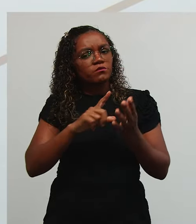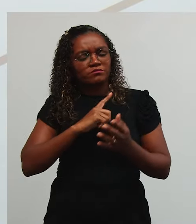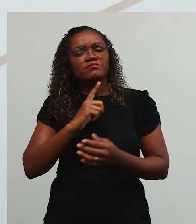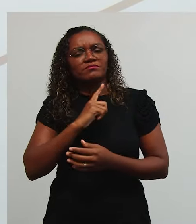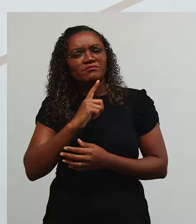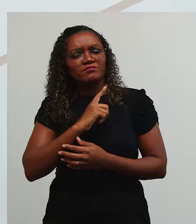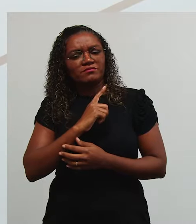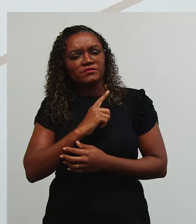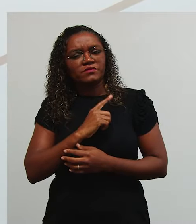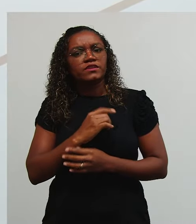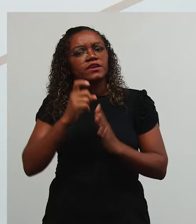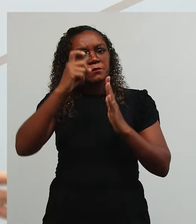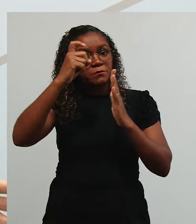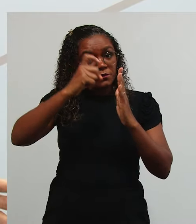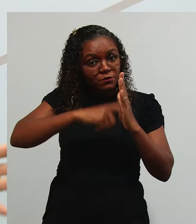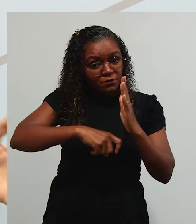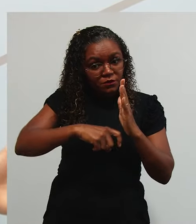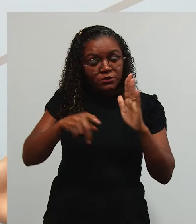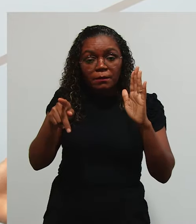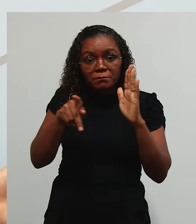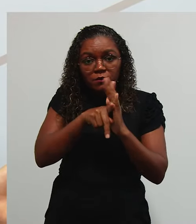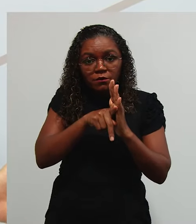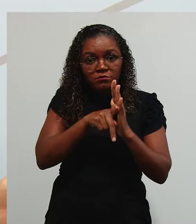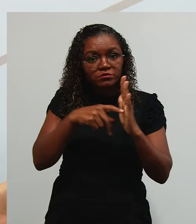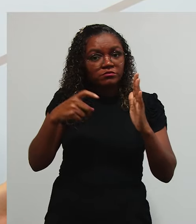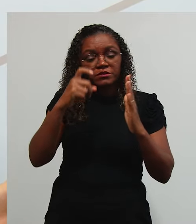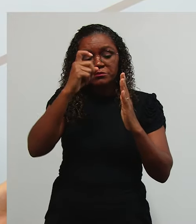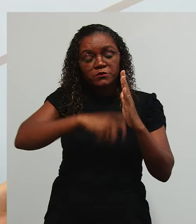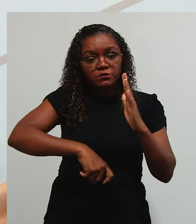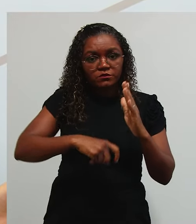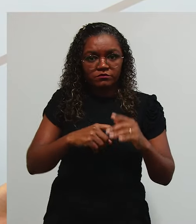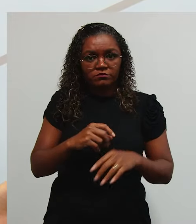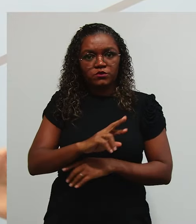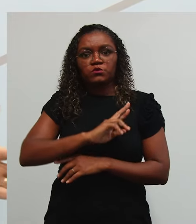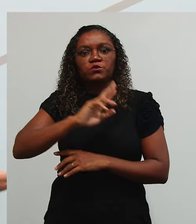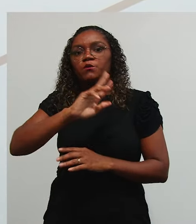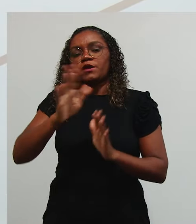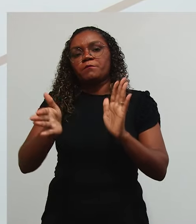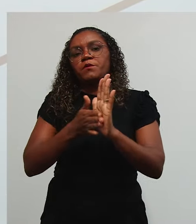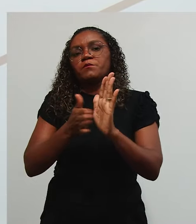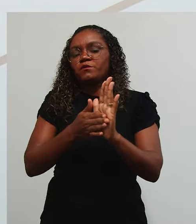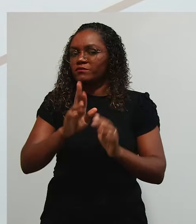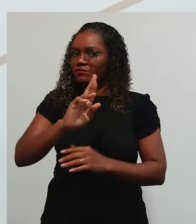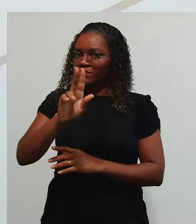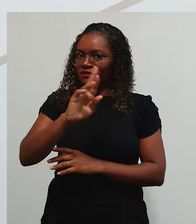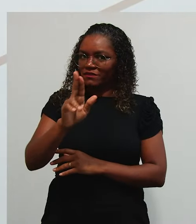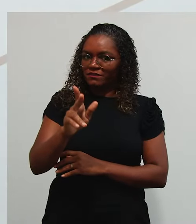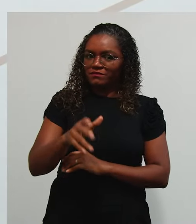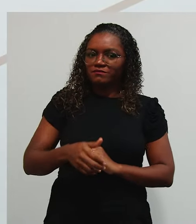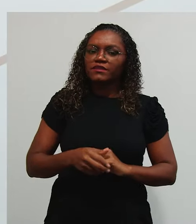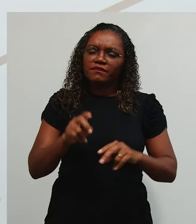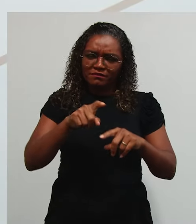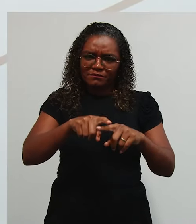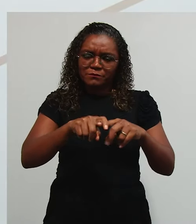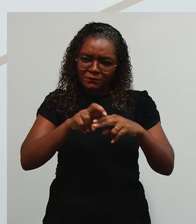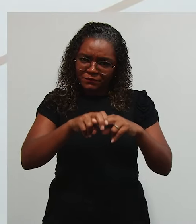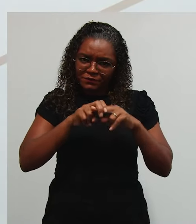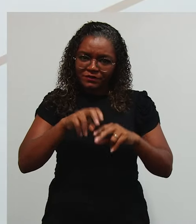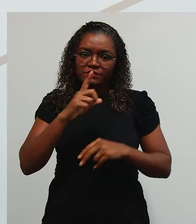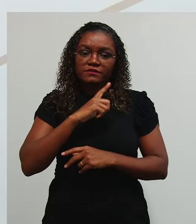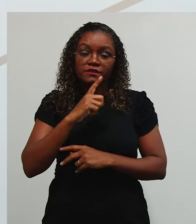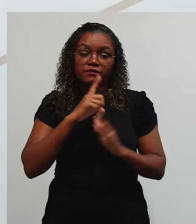brinco muito eh imposto é imposto não é proposto né então isso tem a ver com essa classificação que a gente acabou